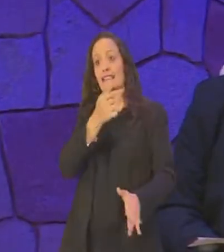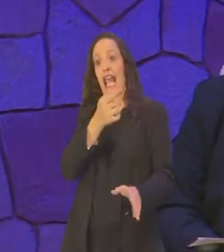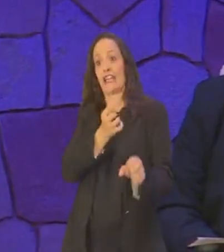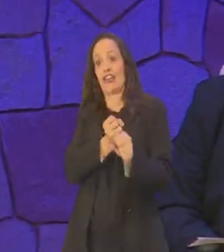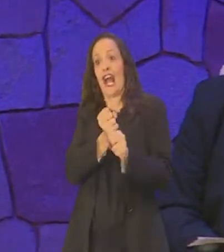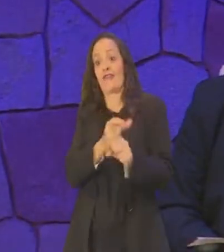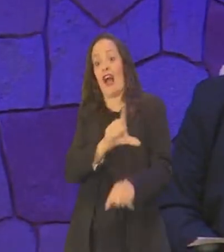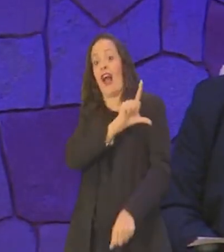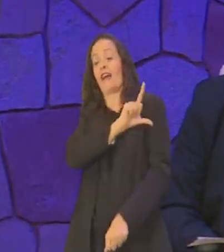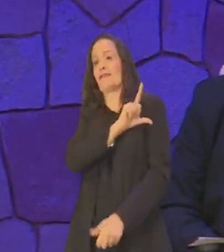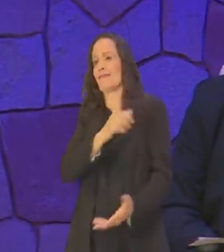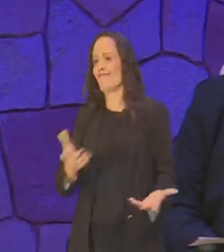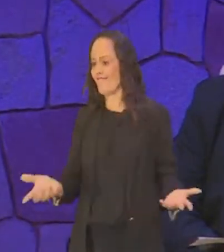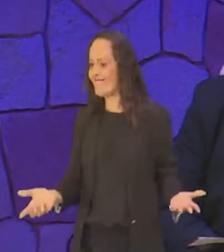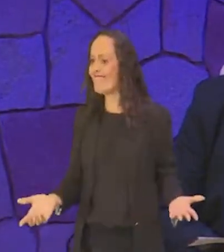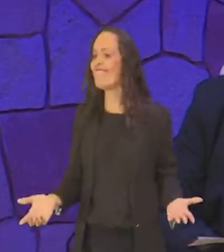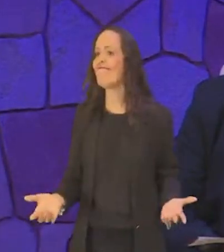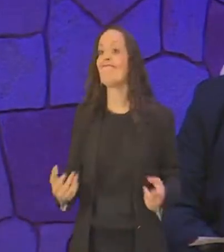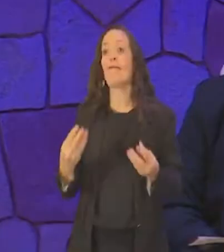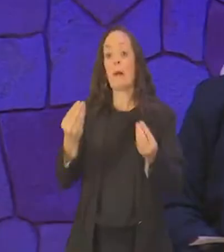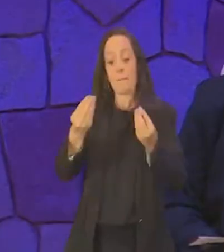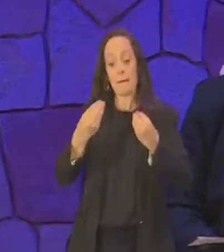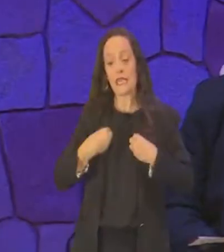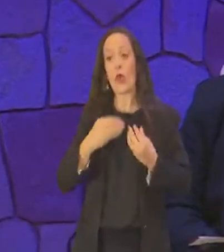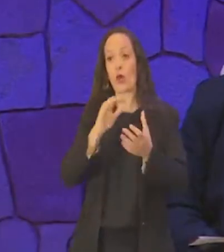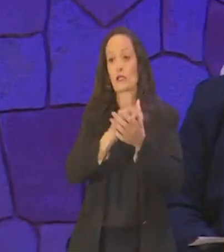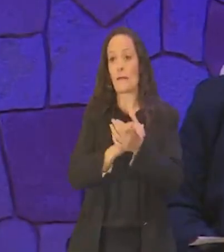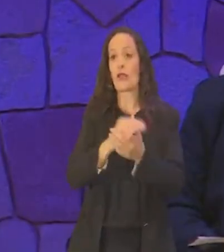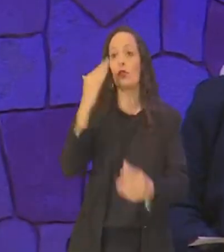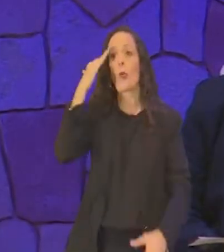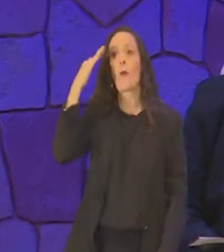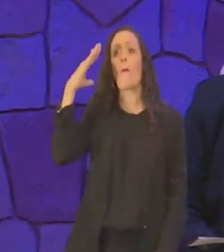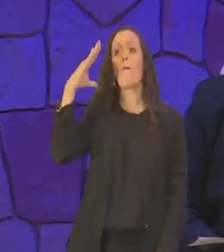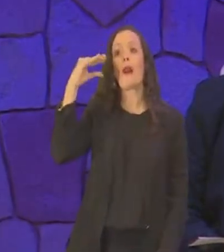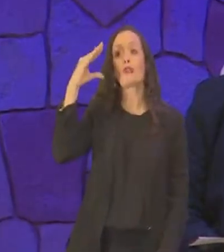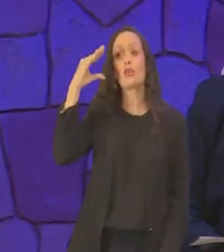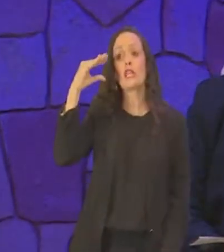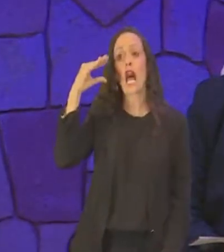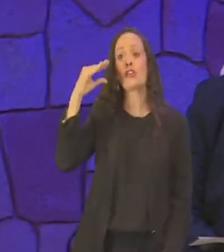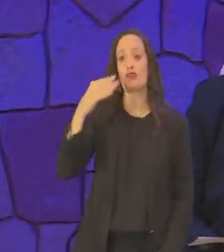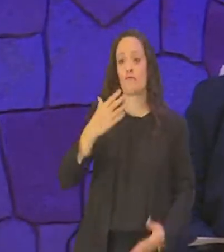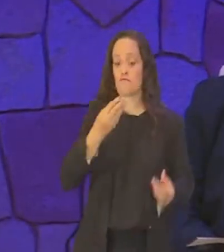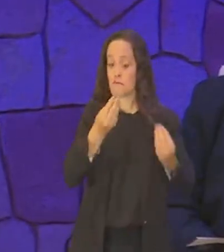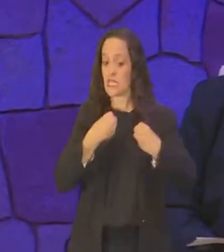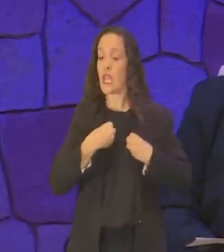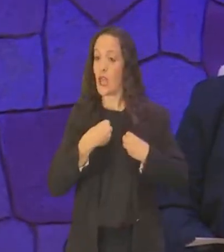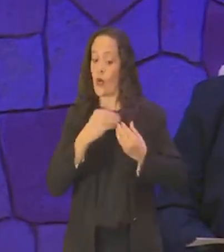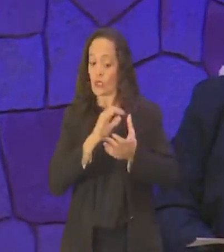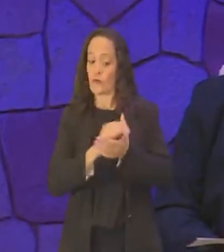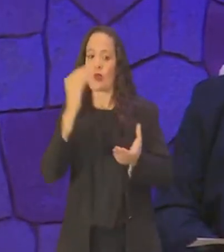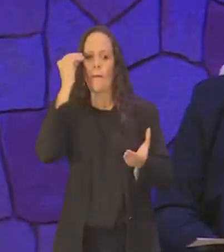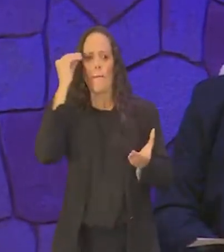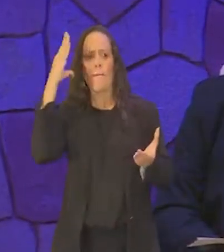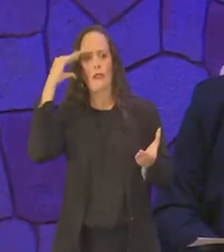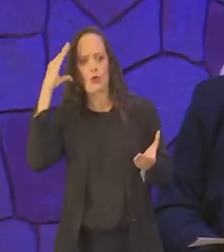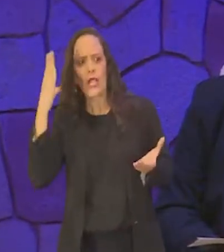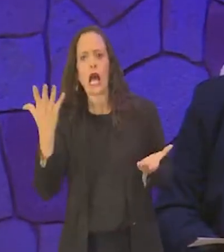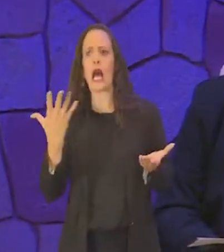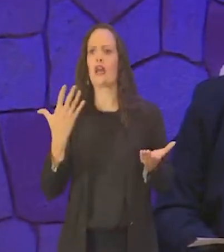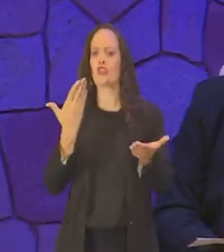anos de idade me levou a uma maturidade fora do comum. Trabalho, estudo,